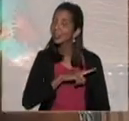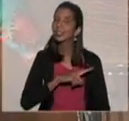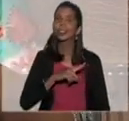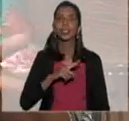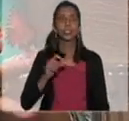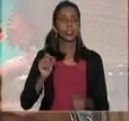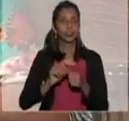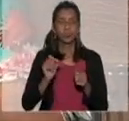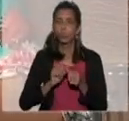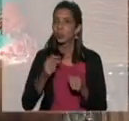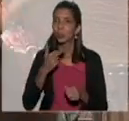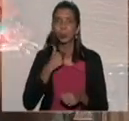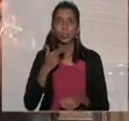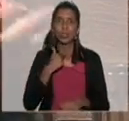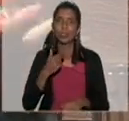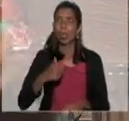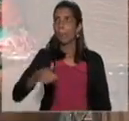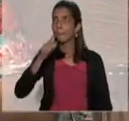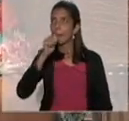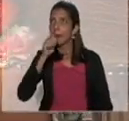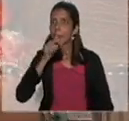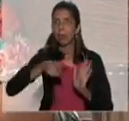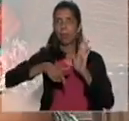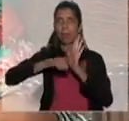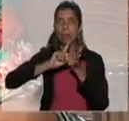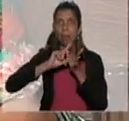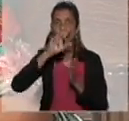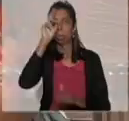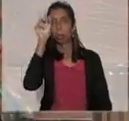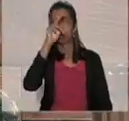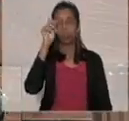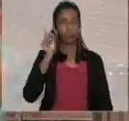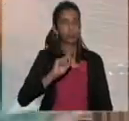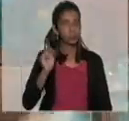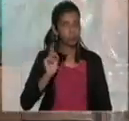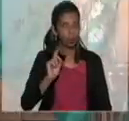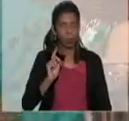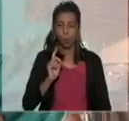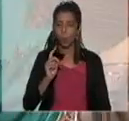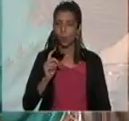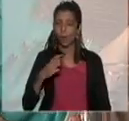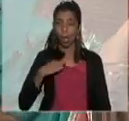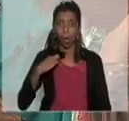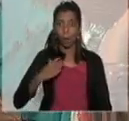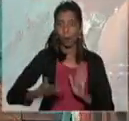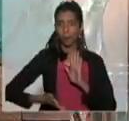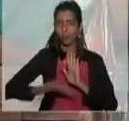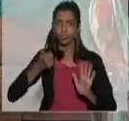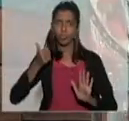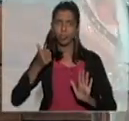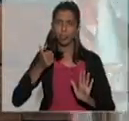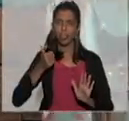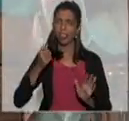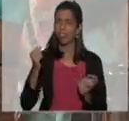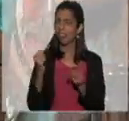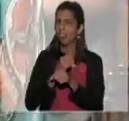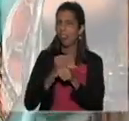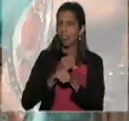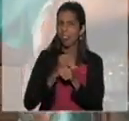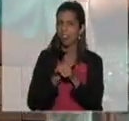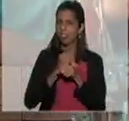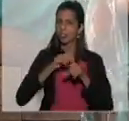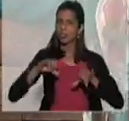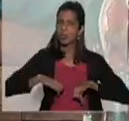fiz a Seco não teve essa coisa de beber antes porque eu não quis e cada peça de roupa que eu arrancava eu dizia isso é pelos anos